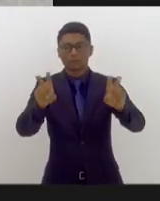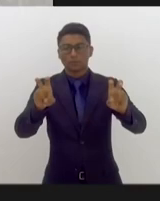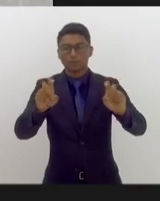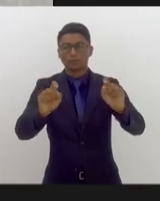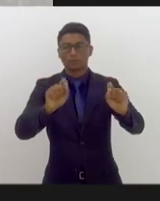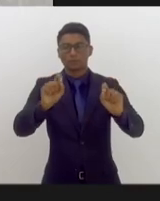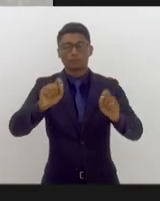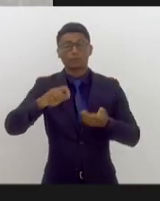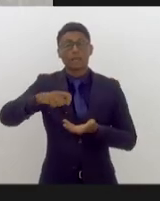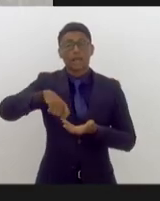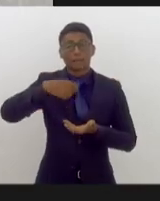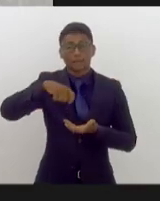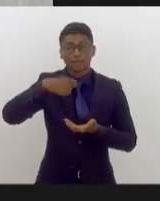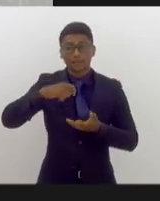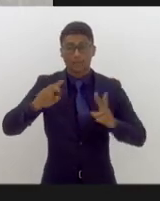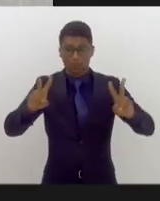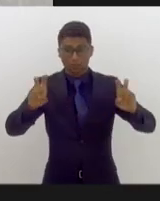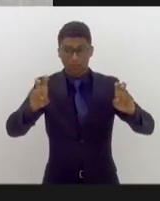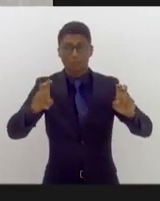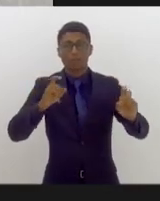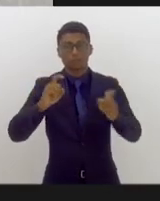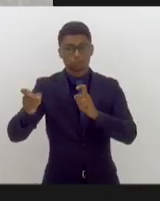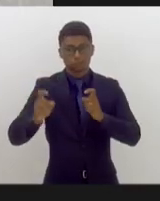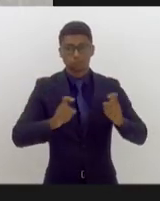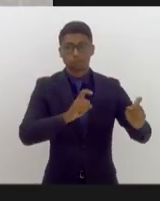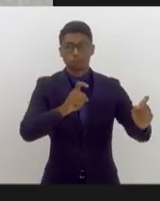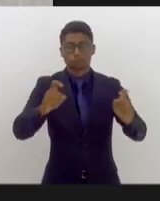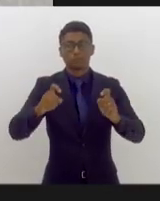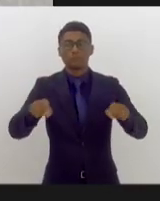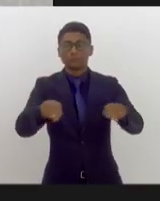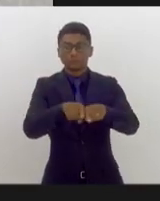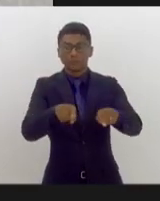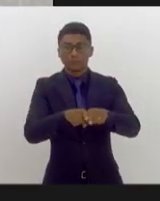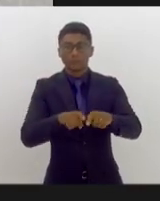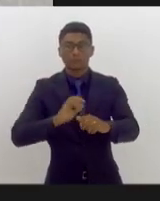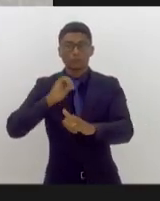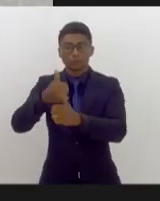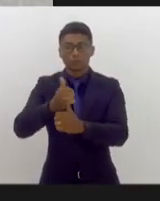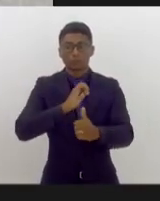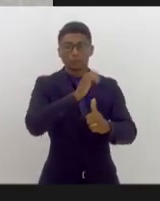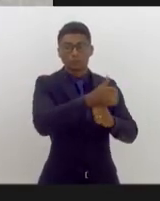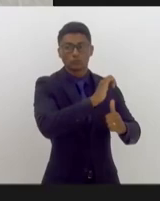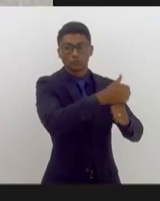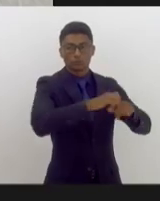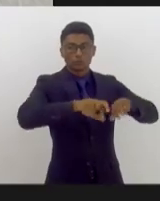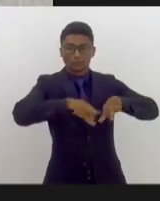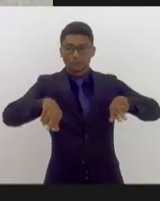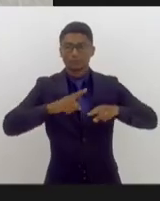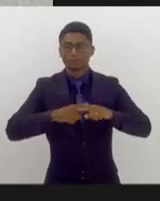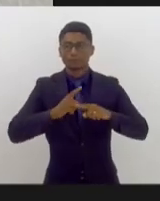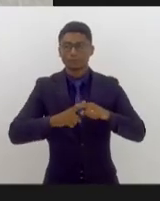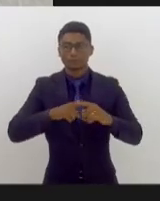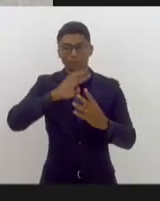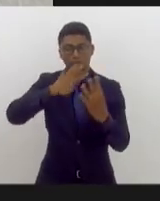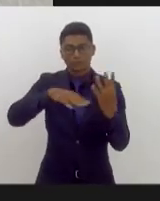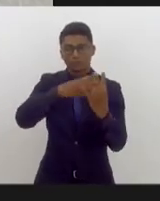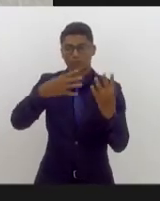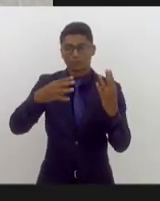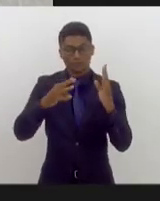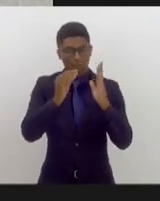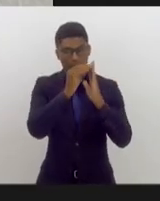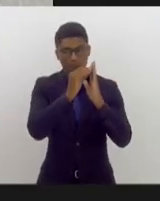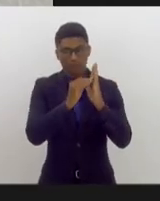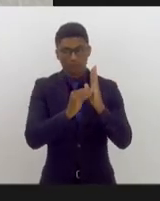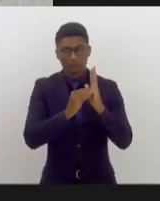SEDUC e também sobre as substituições, porque faz um cardápio, mas depois a diretora tem que substituir. Só